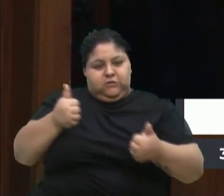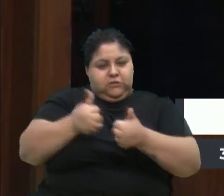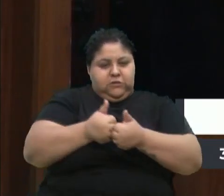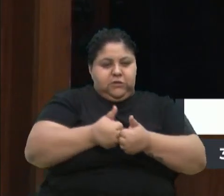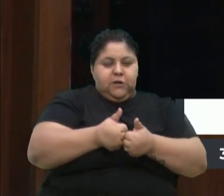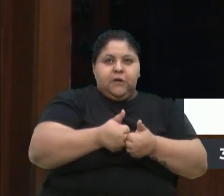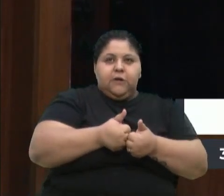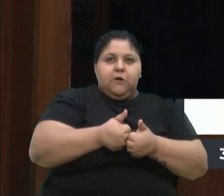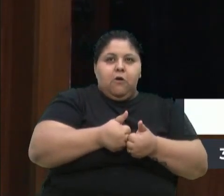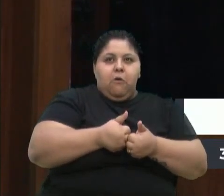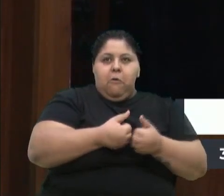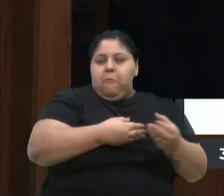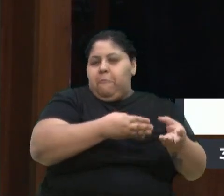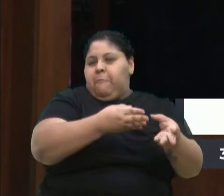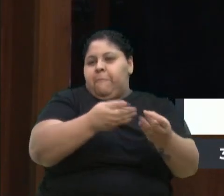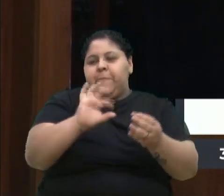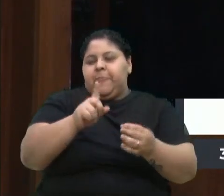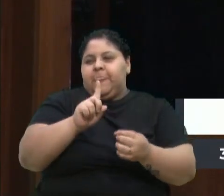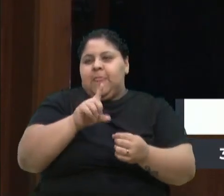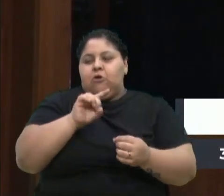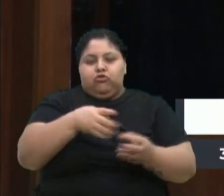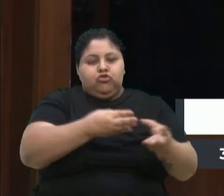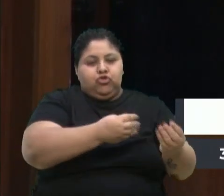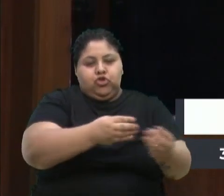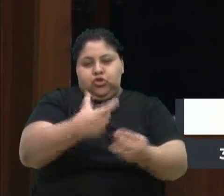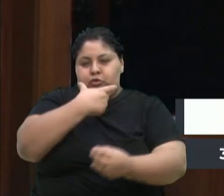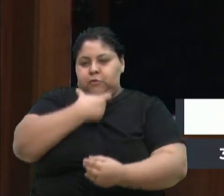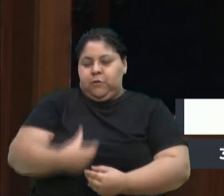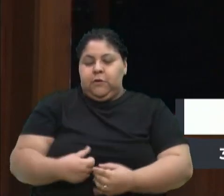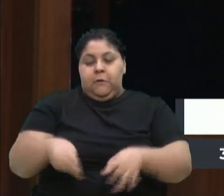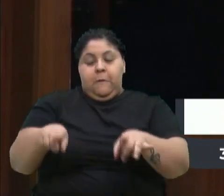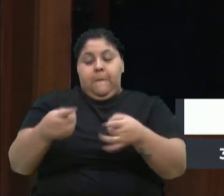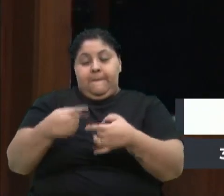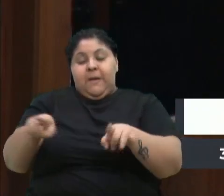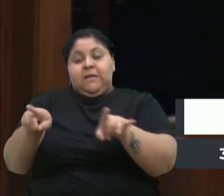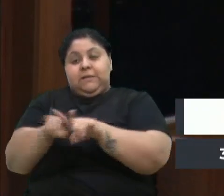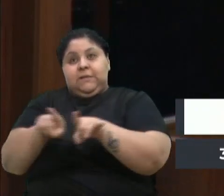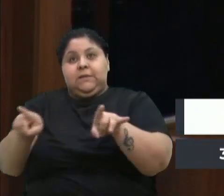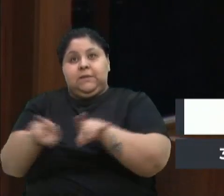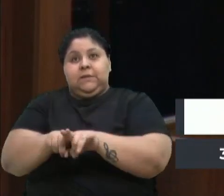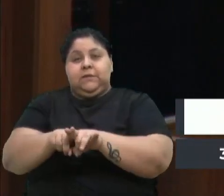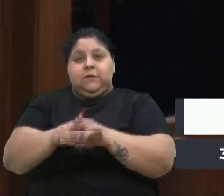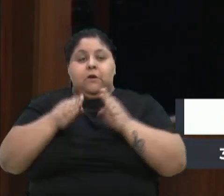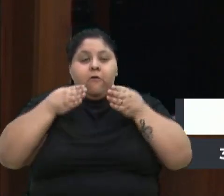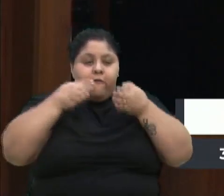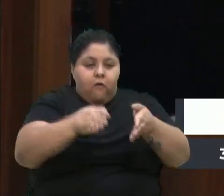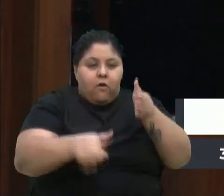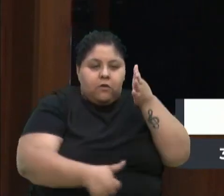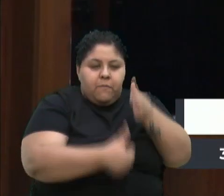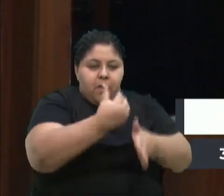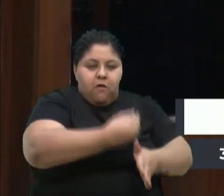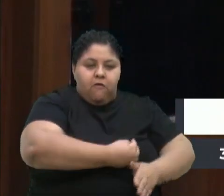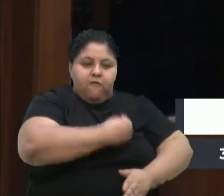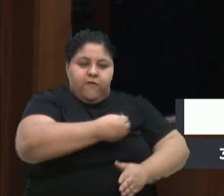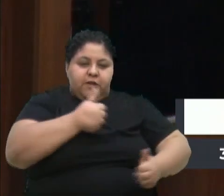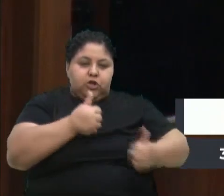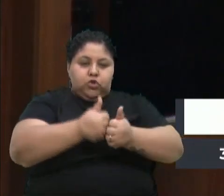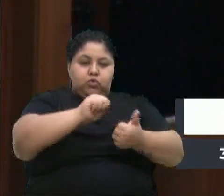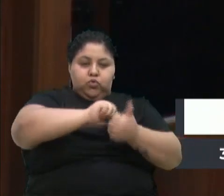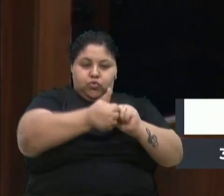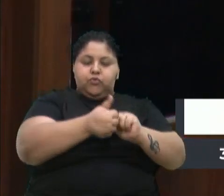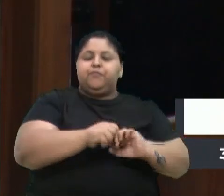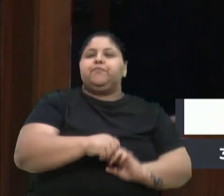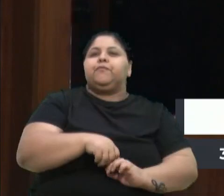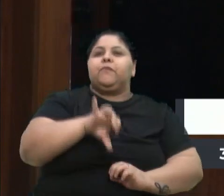mais do que medalhas. Trouxeram uma perspectiva de melhor condição de vida através do esporte. O